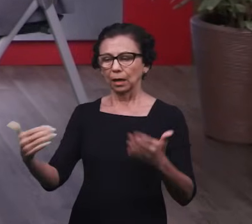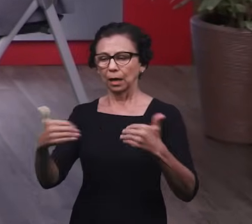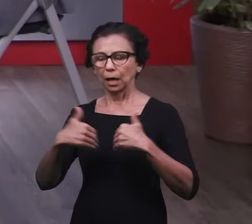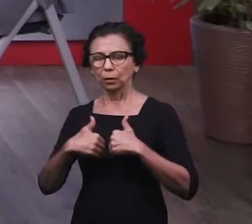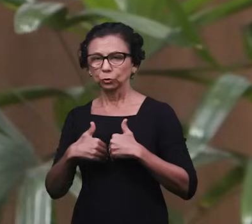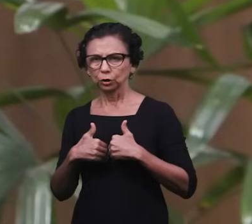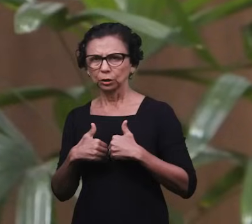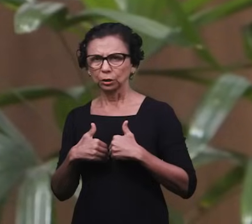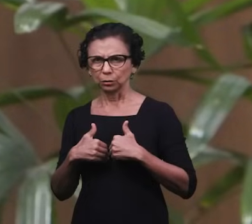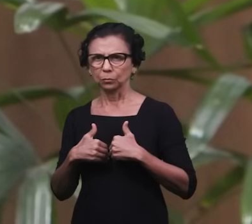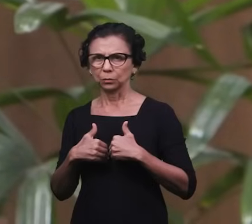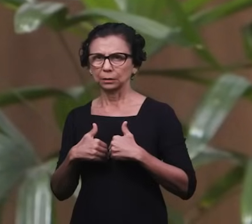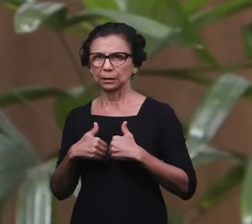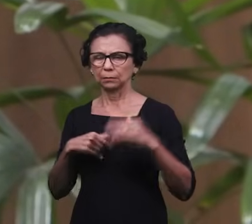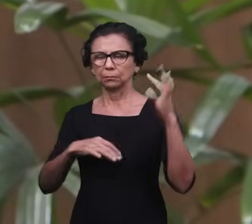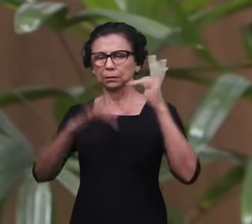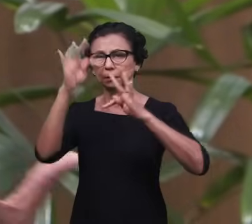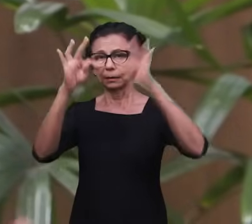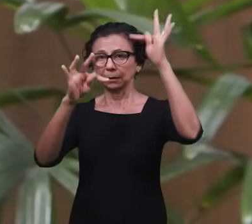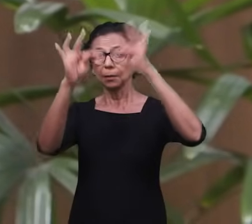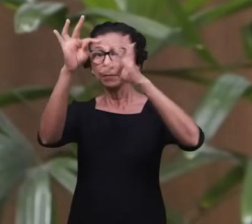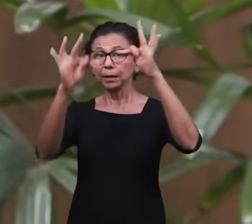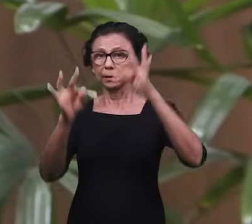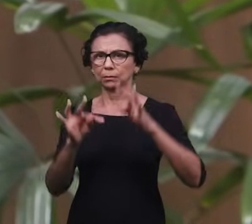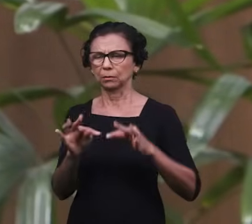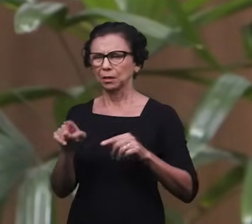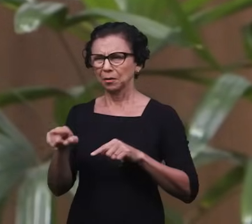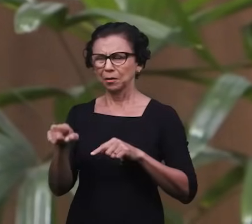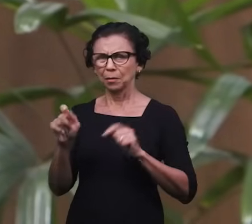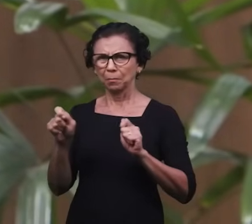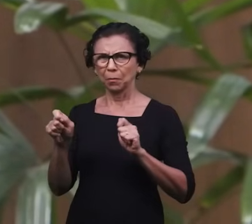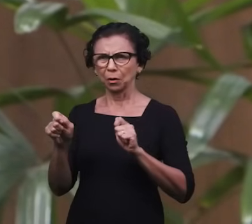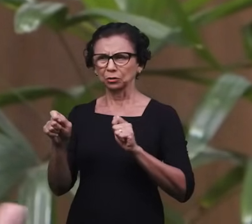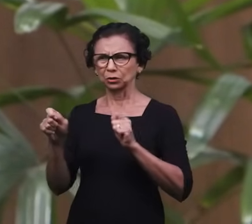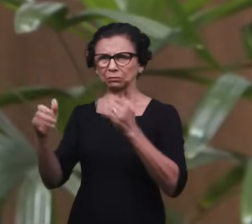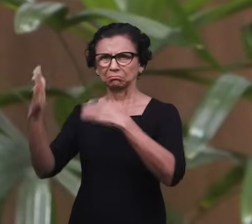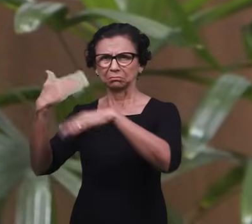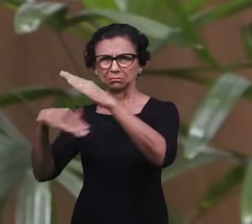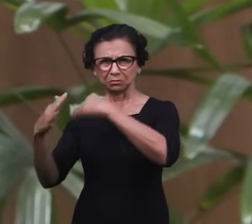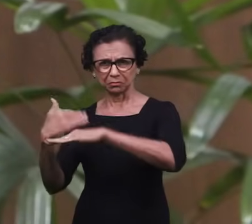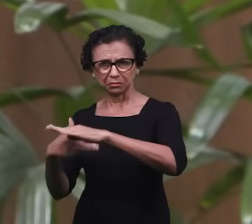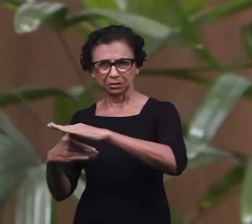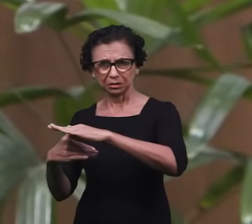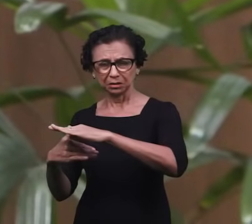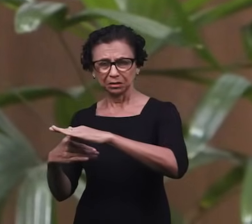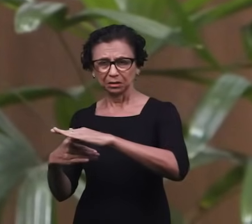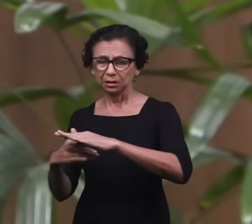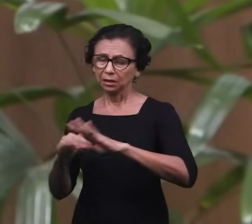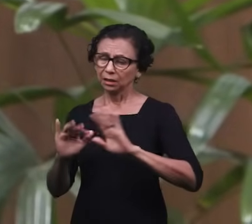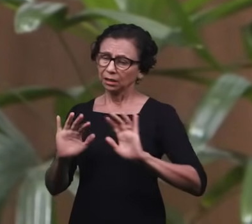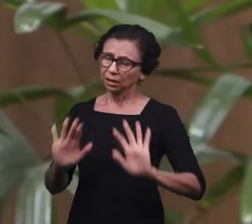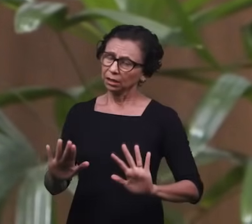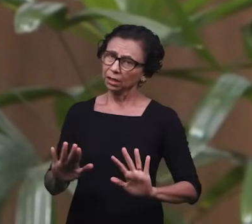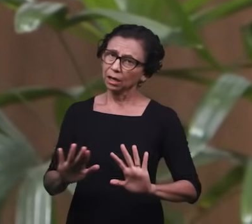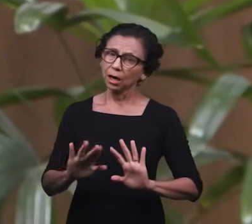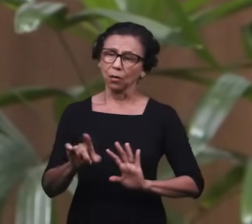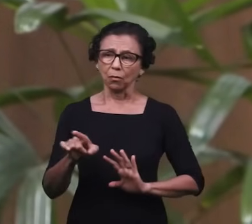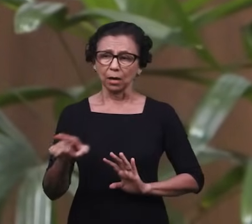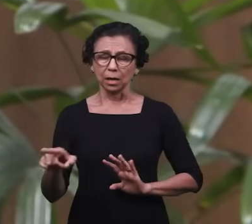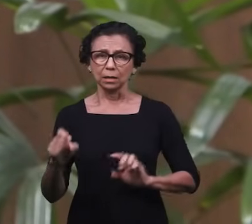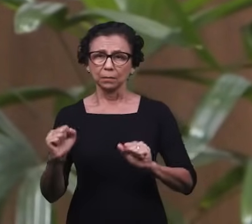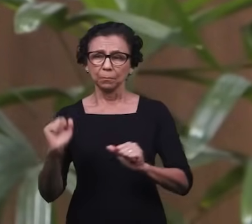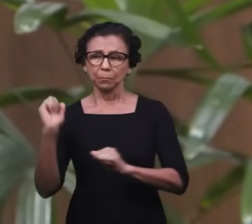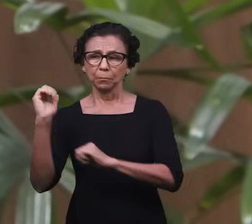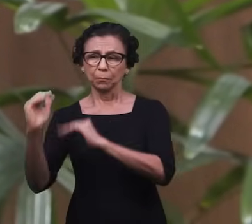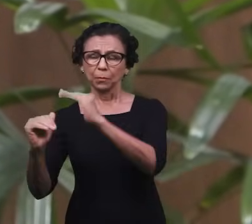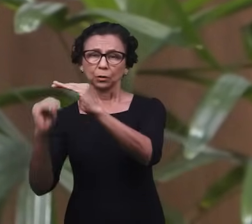e a resposta também é adequada, a gente pode ter um resultado muito positivo. Então, algo que é grave pode não ser mais tão impactante para